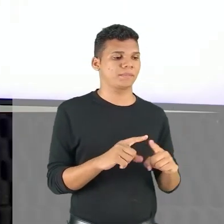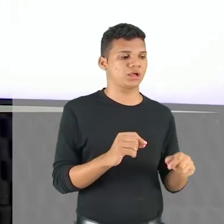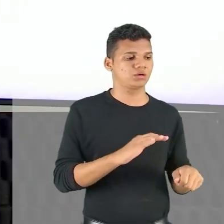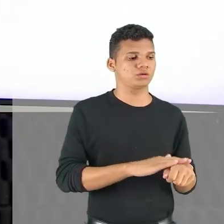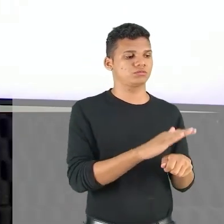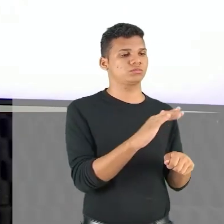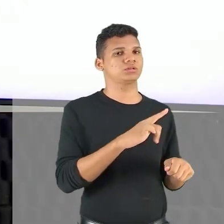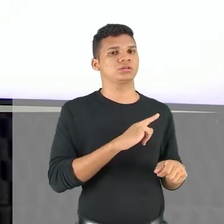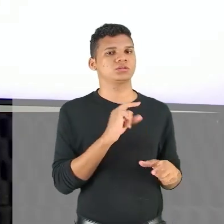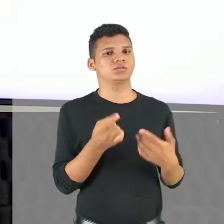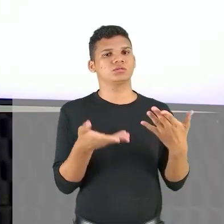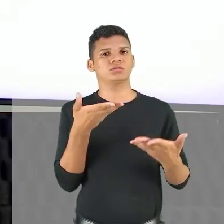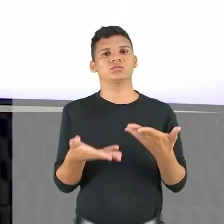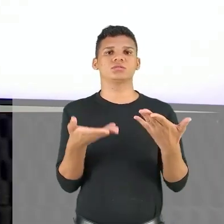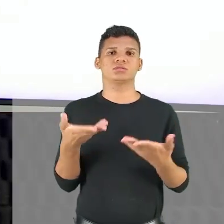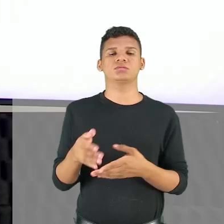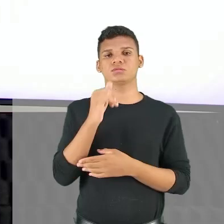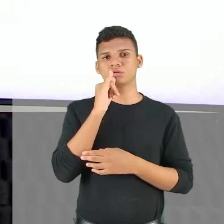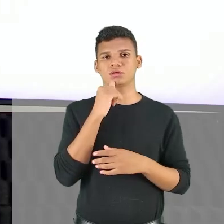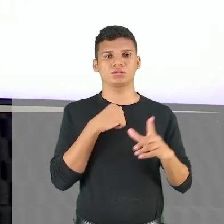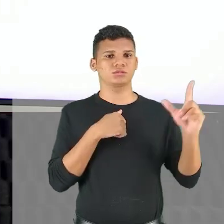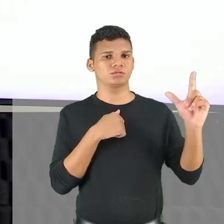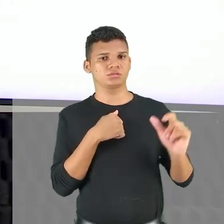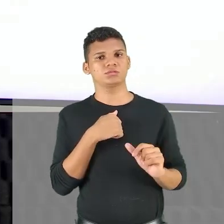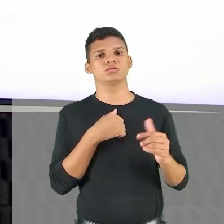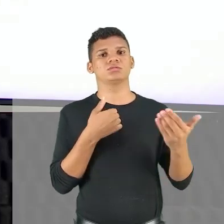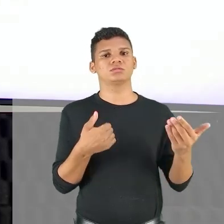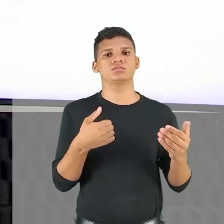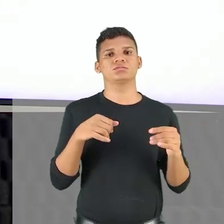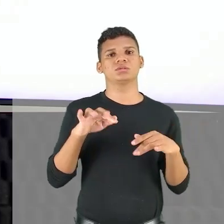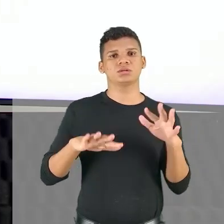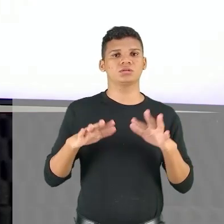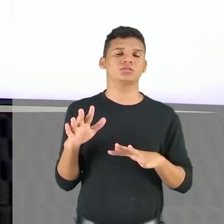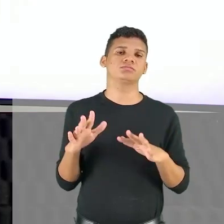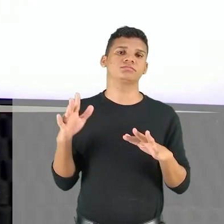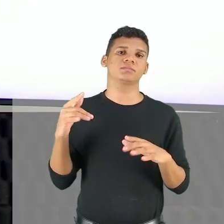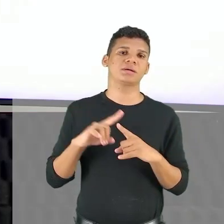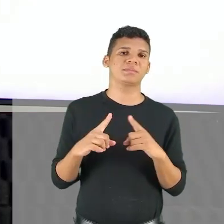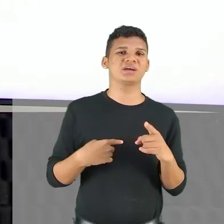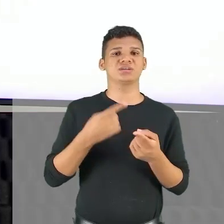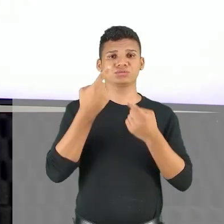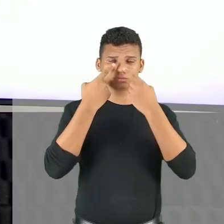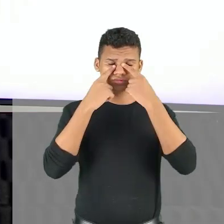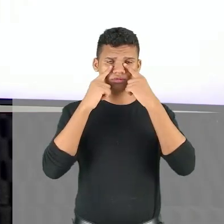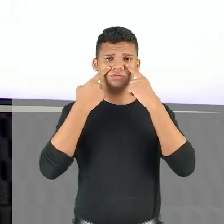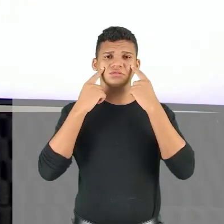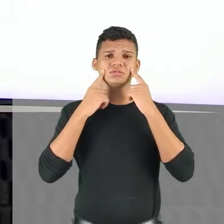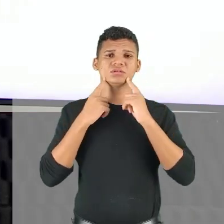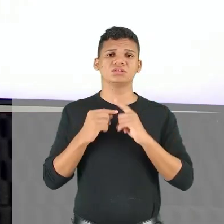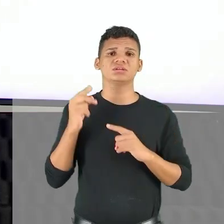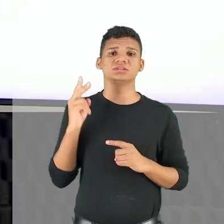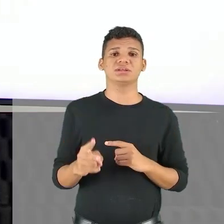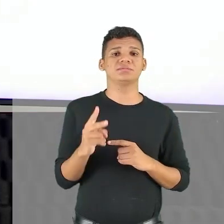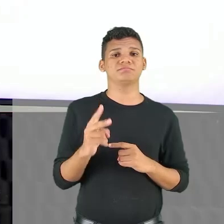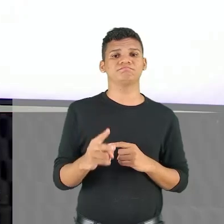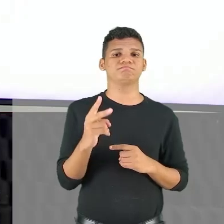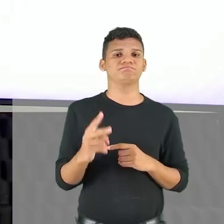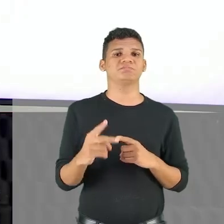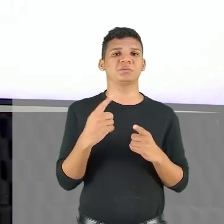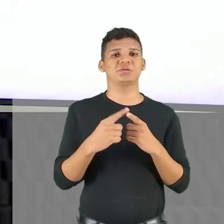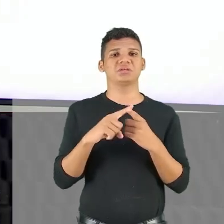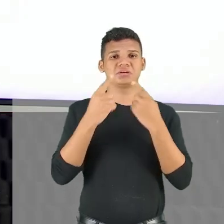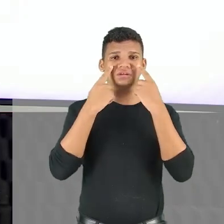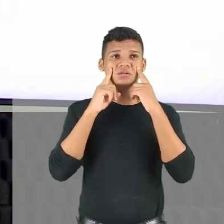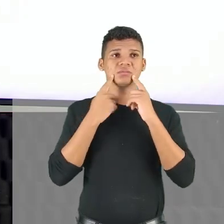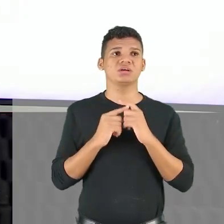né? Comparação de superioridade, menos que comparação de inferioridade. Então ele diz, chorava tanto que suas